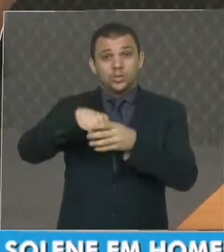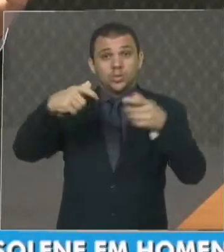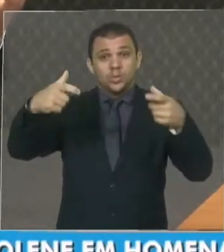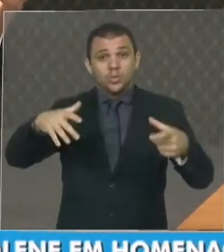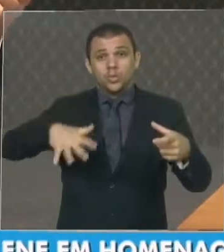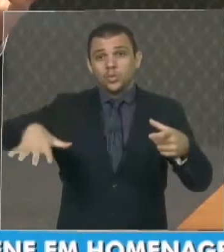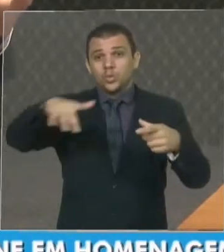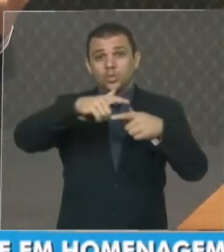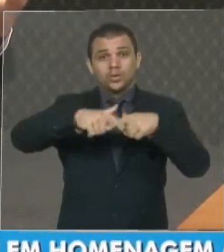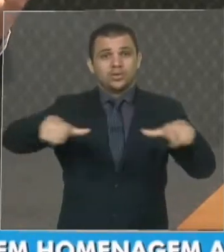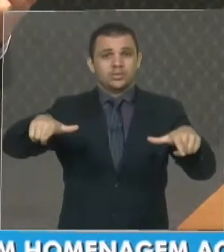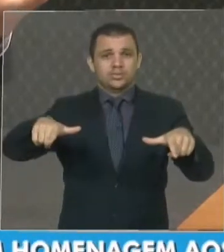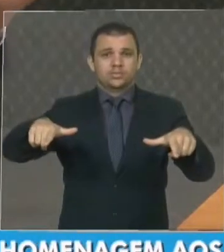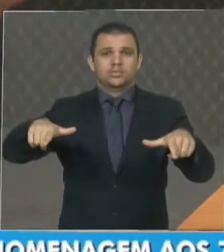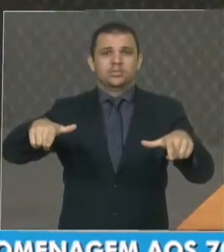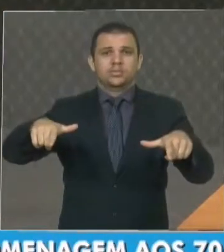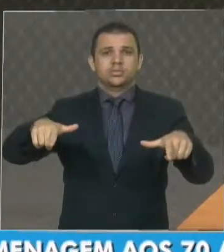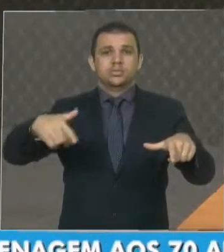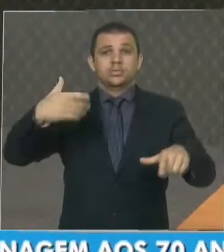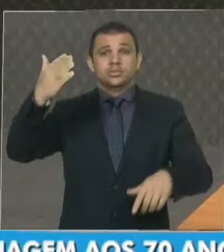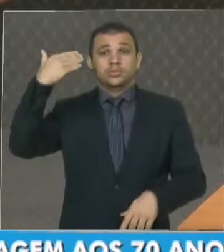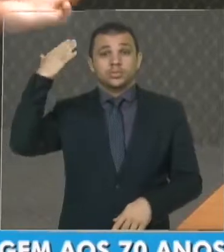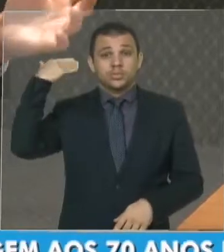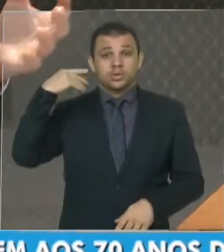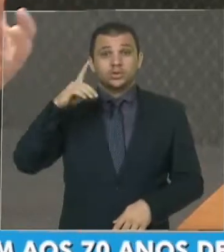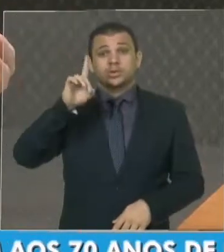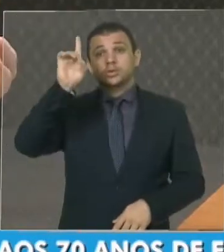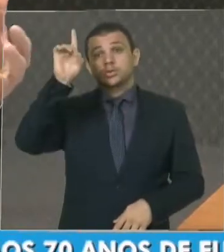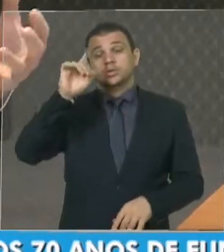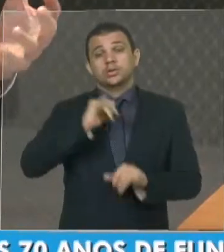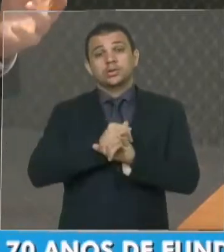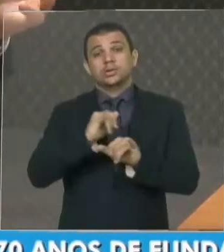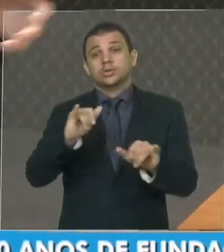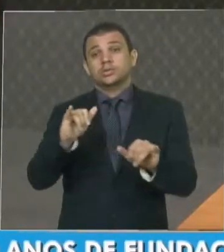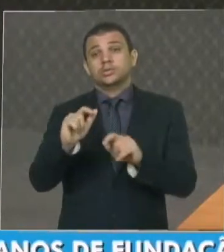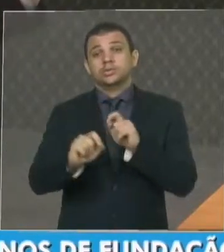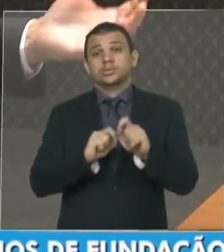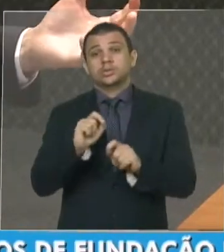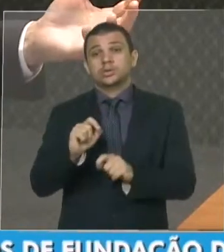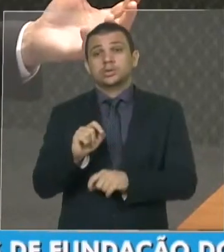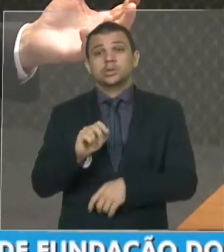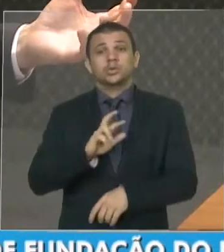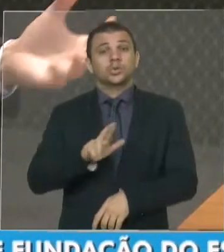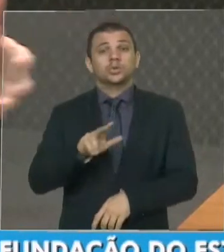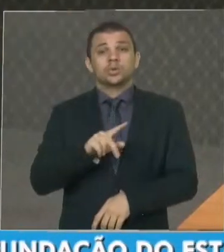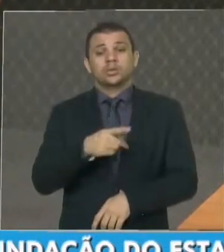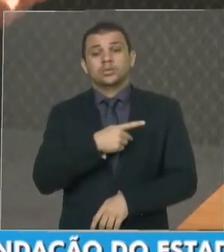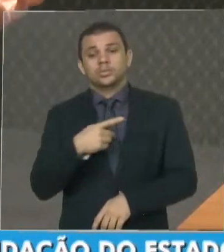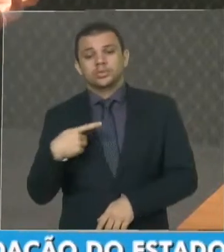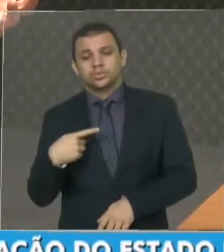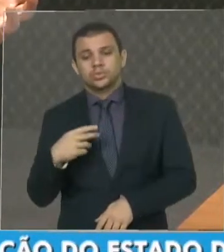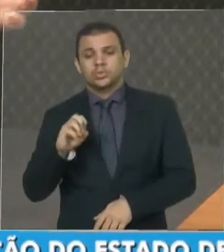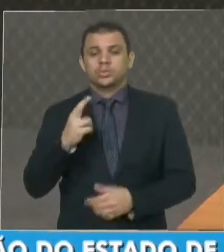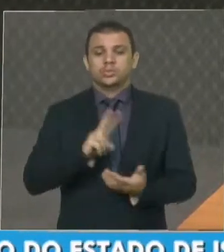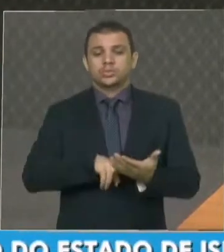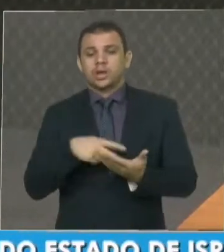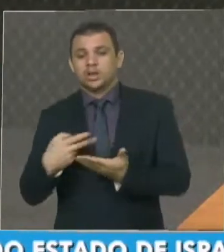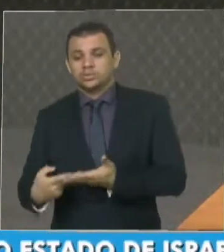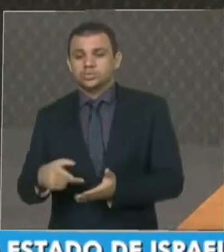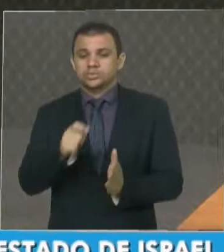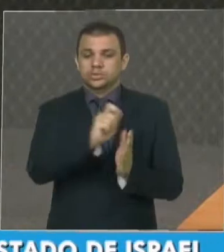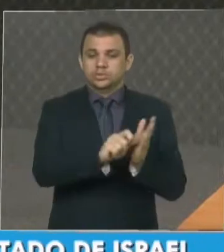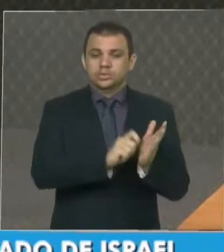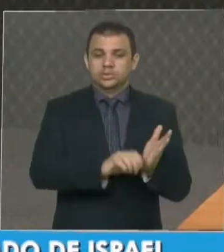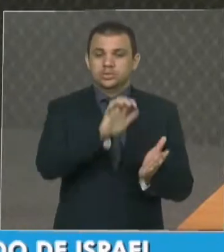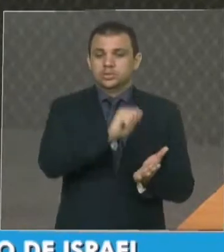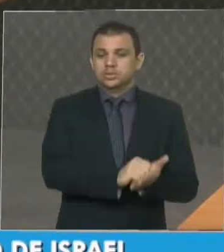Quando Deus achou, eu não pastor, e não quero traduzir o que é escrito. Eu sou muito pequeno